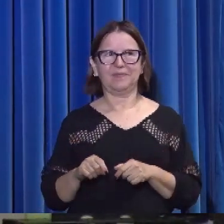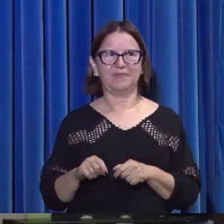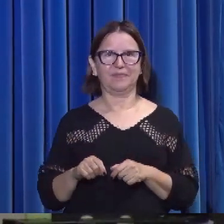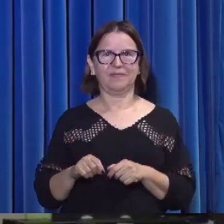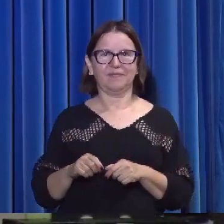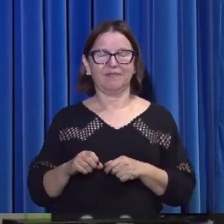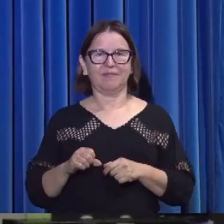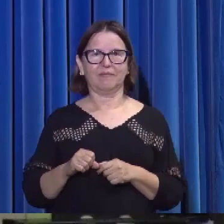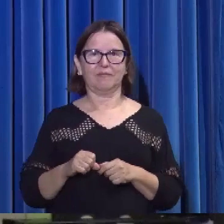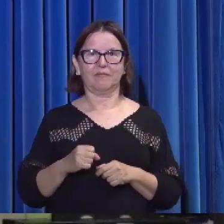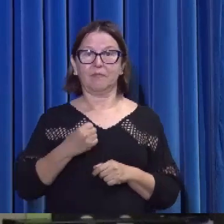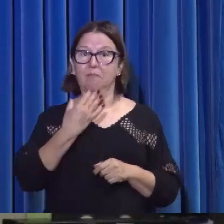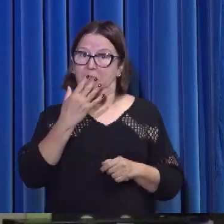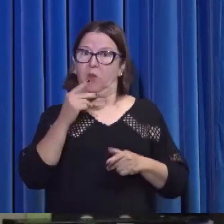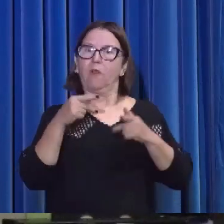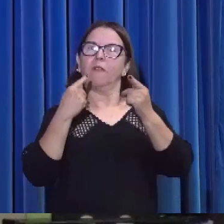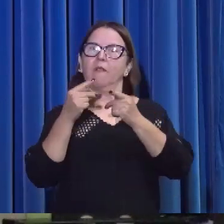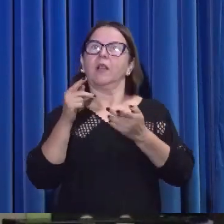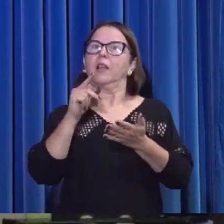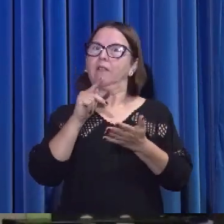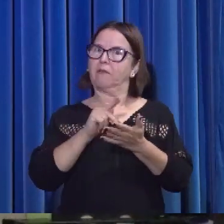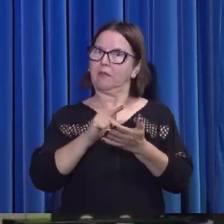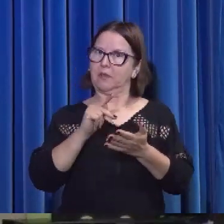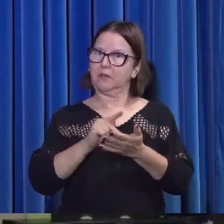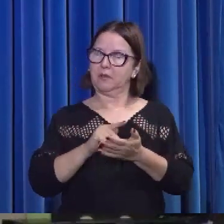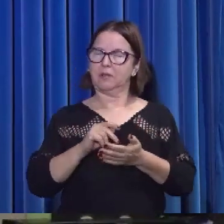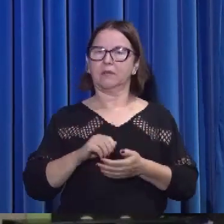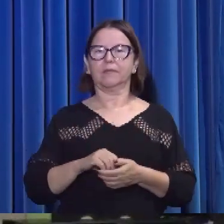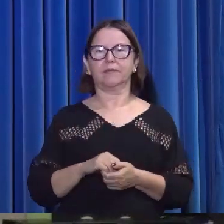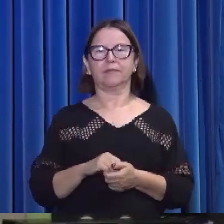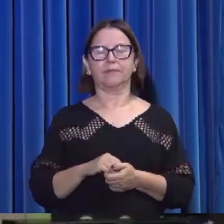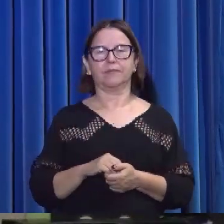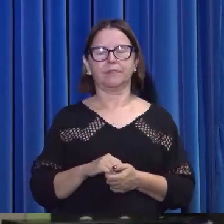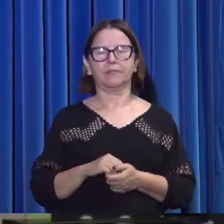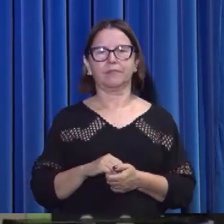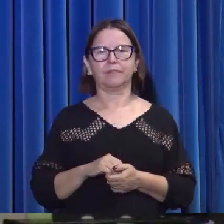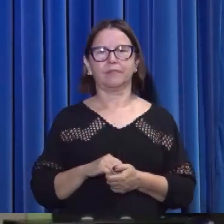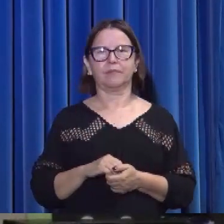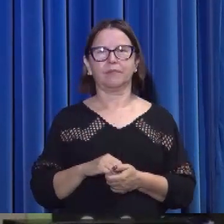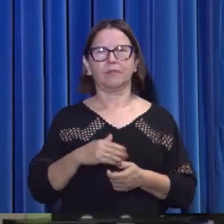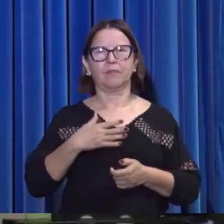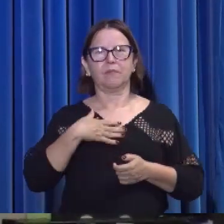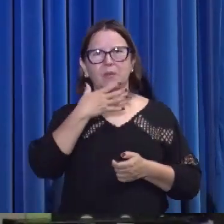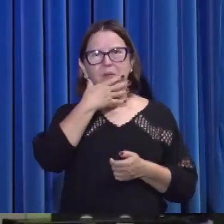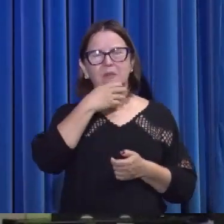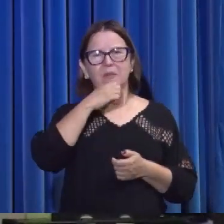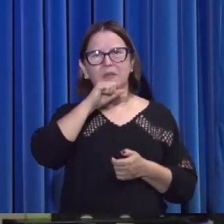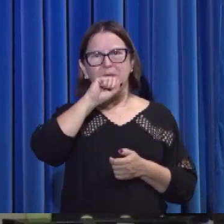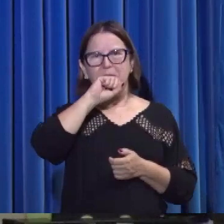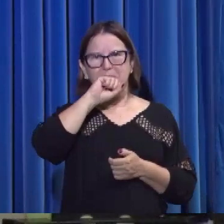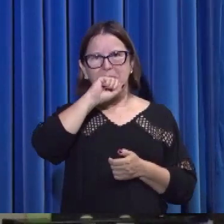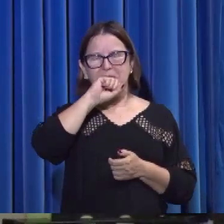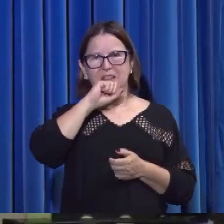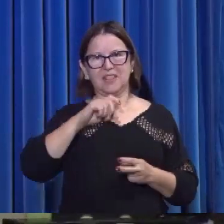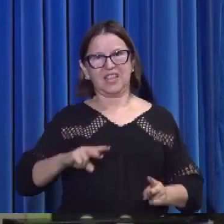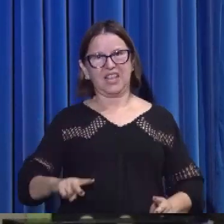é bom você falar para a pessoa. Eu estou com meu pai com câncer, o estado dele é